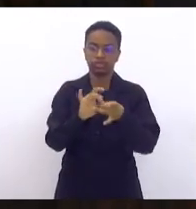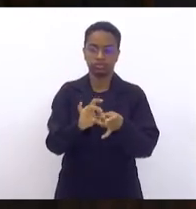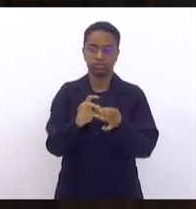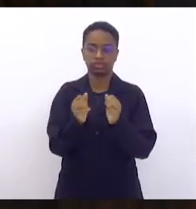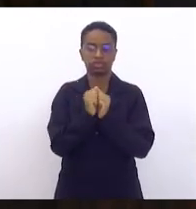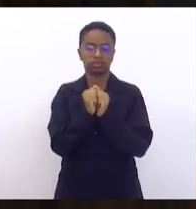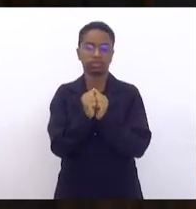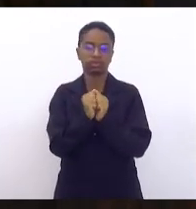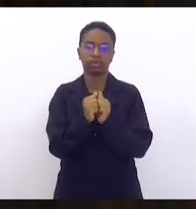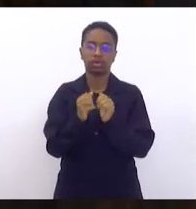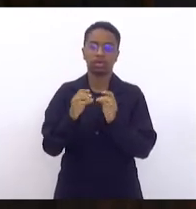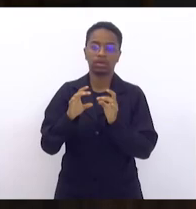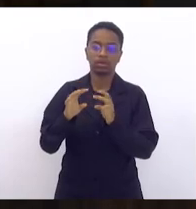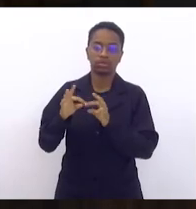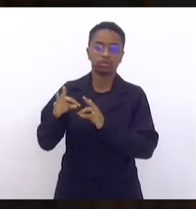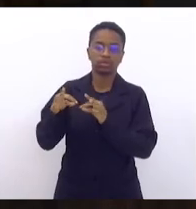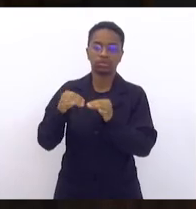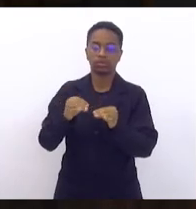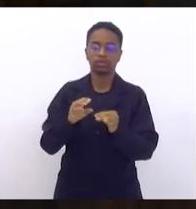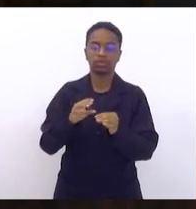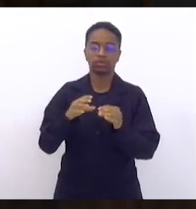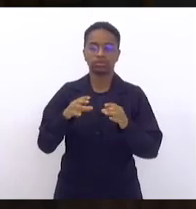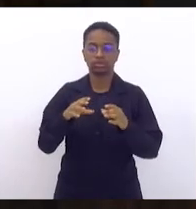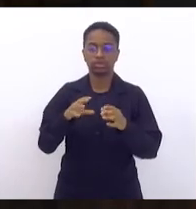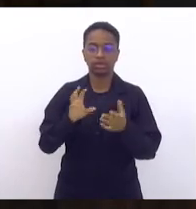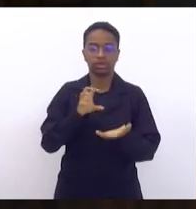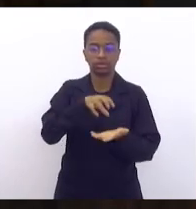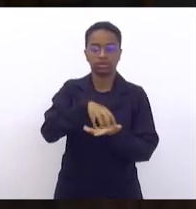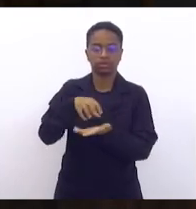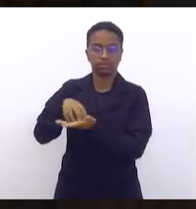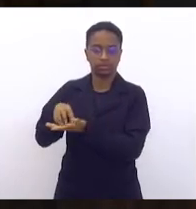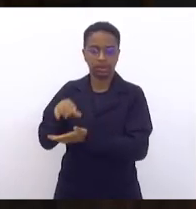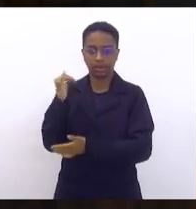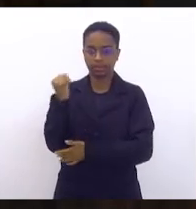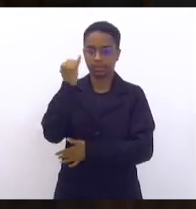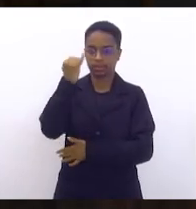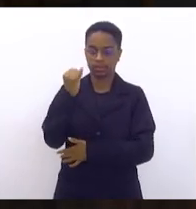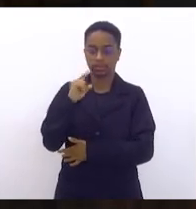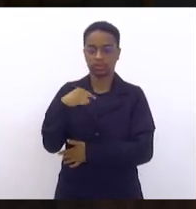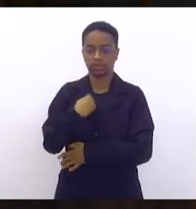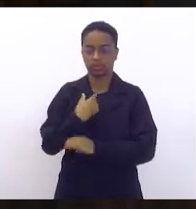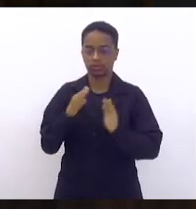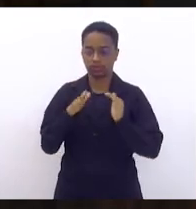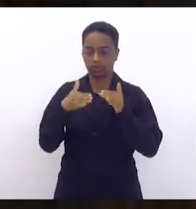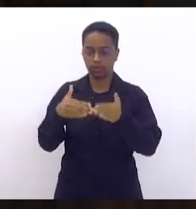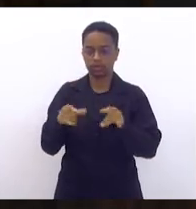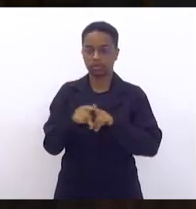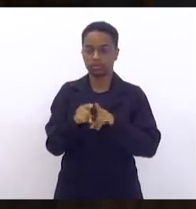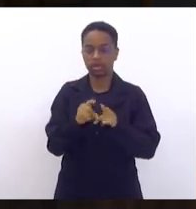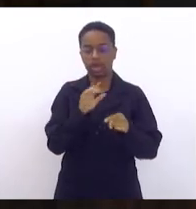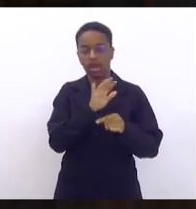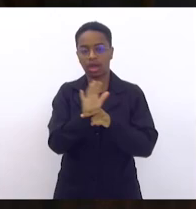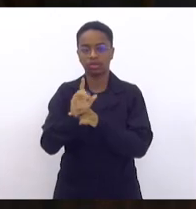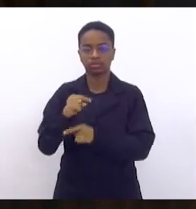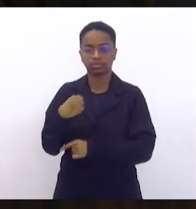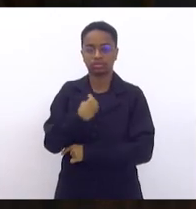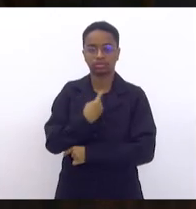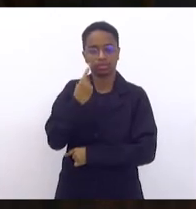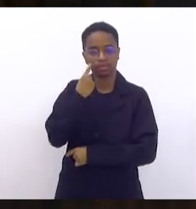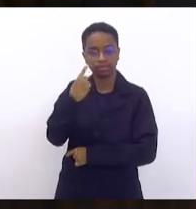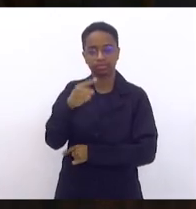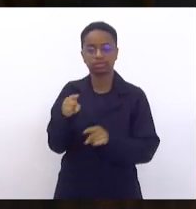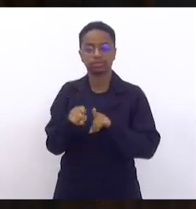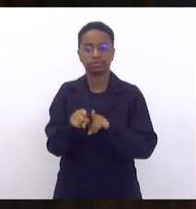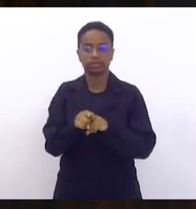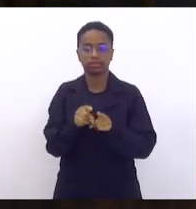parceria com todas as câmeras setoriais são de suma importância do nosso fórum é quem nos ajuda a pensar é